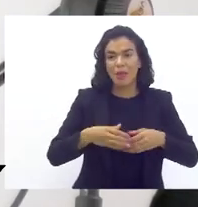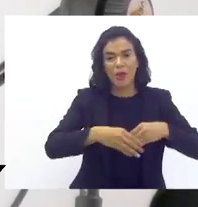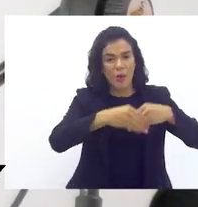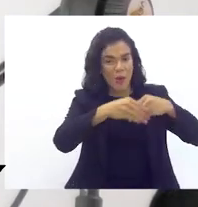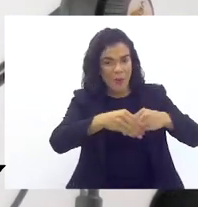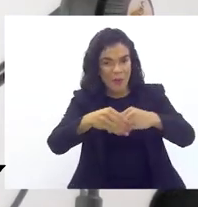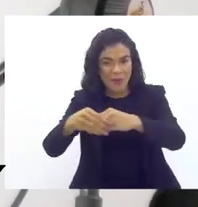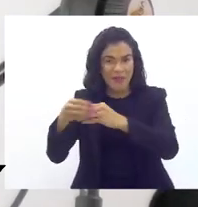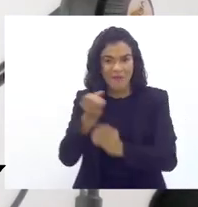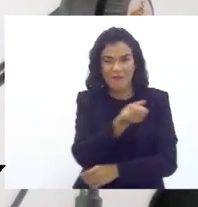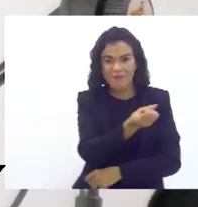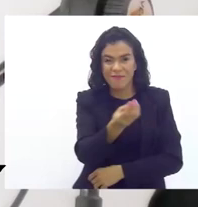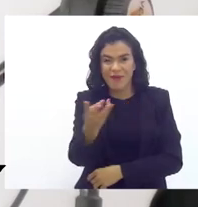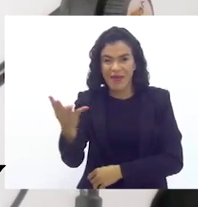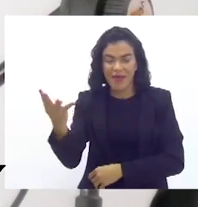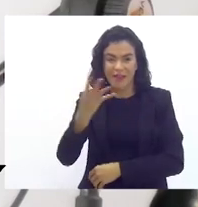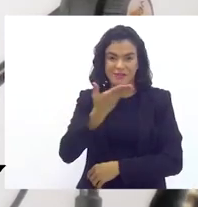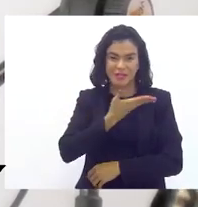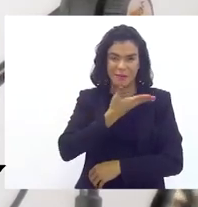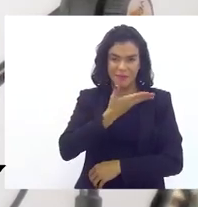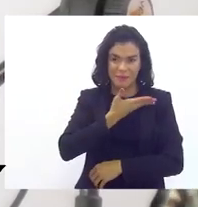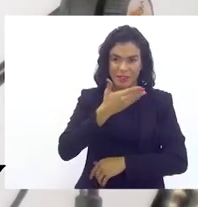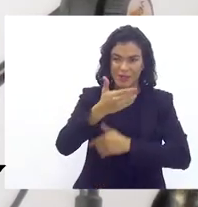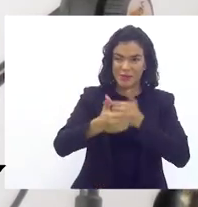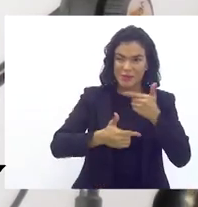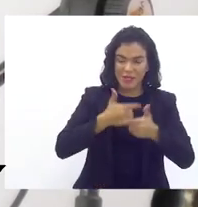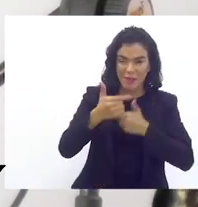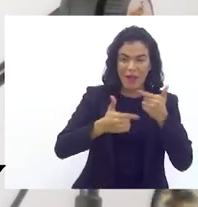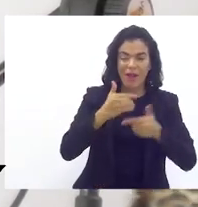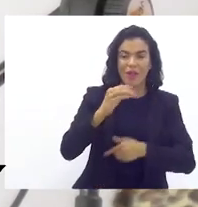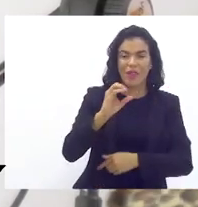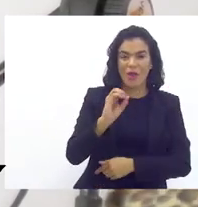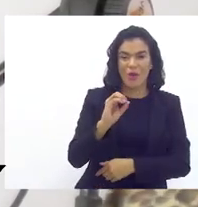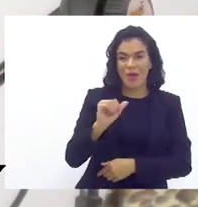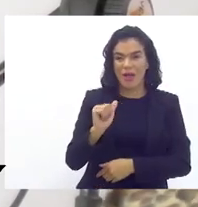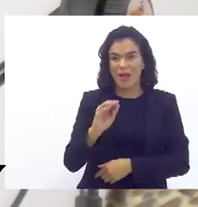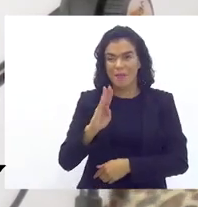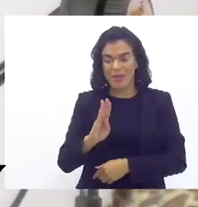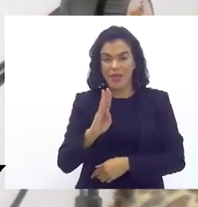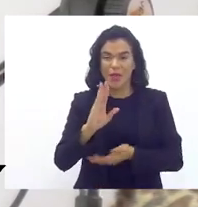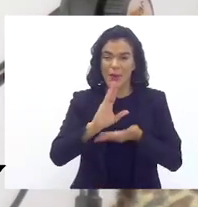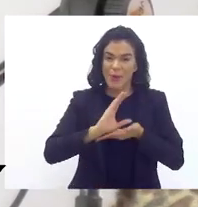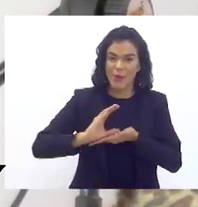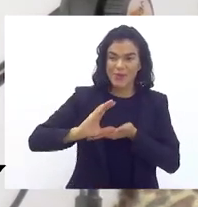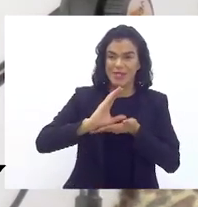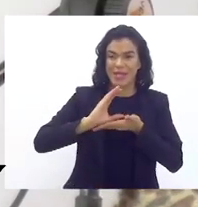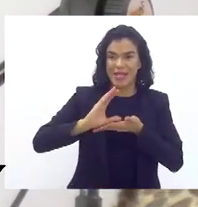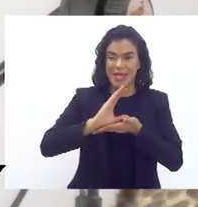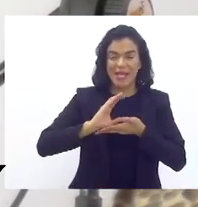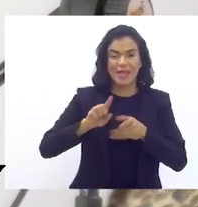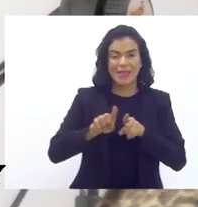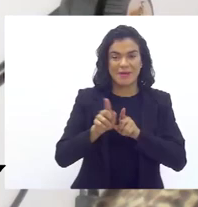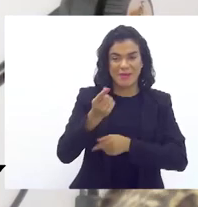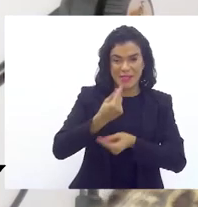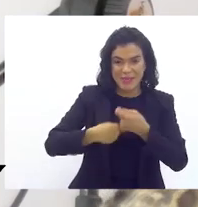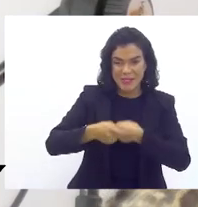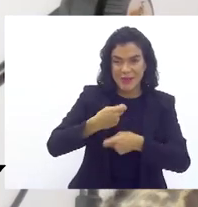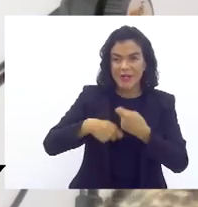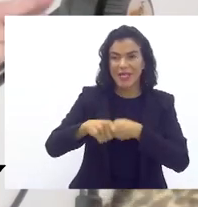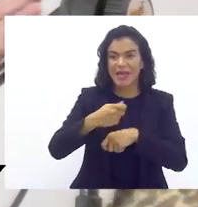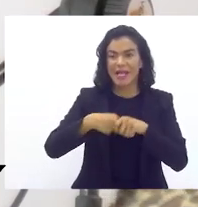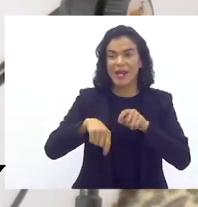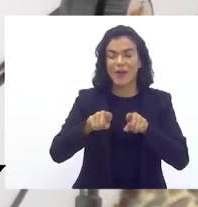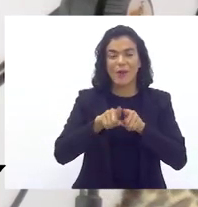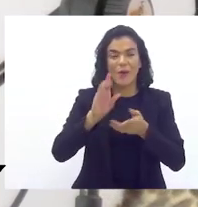tô vendo aqui vários talvez eu esqueça alguns nomes a Nadine a conselheira Márcia Diniz o nosso tesoureiro Marcelo Oliveira